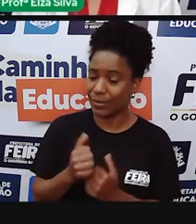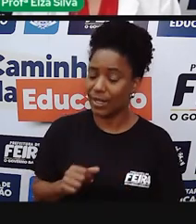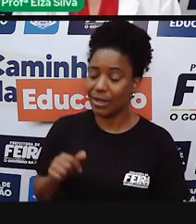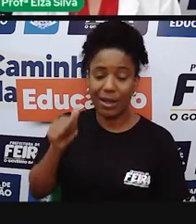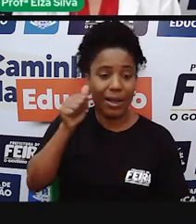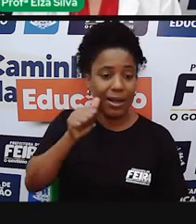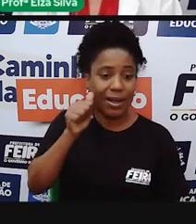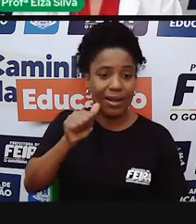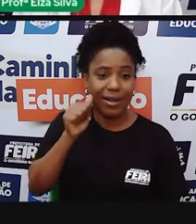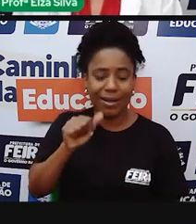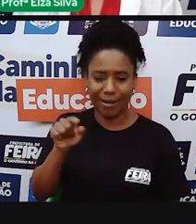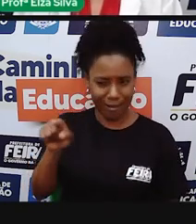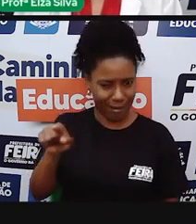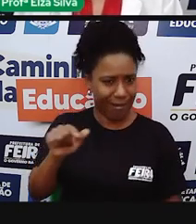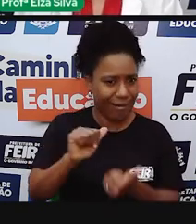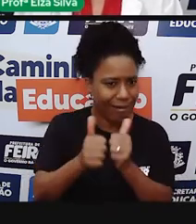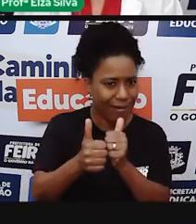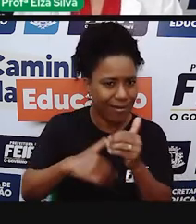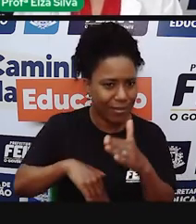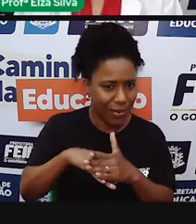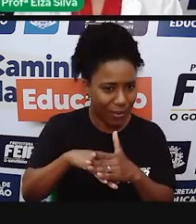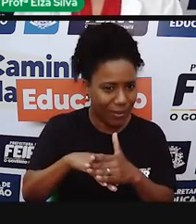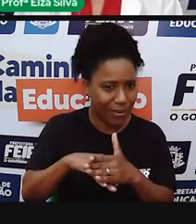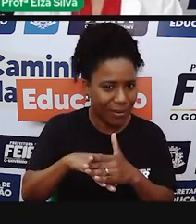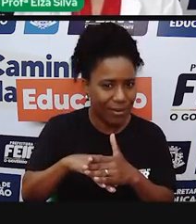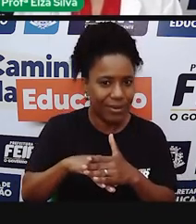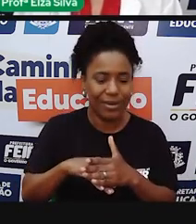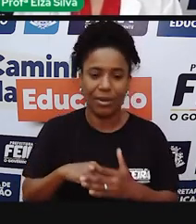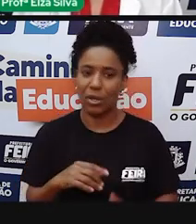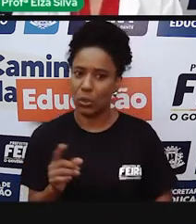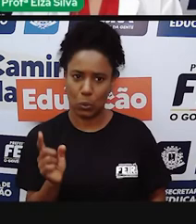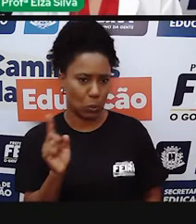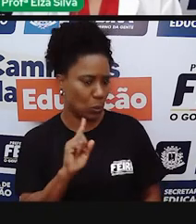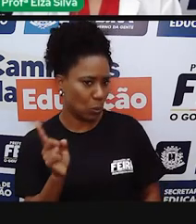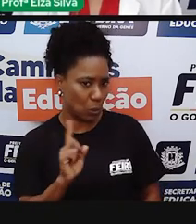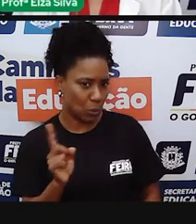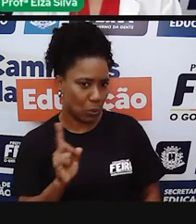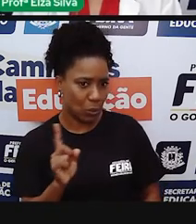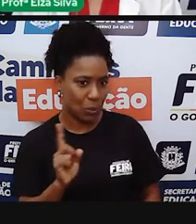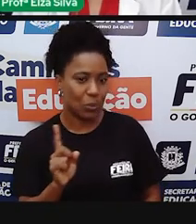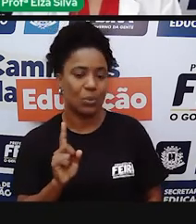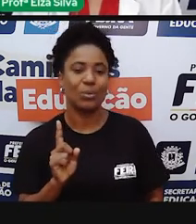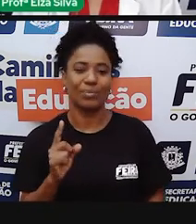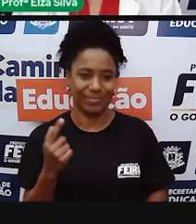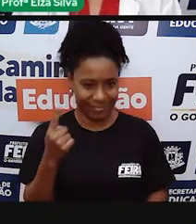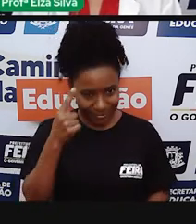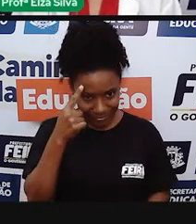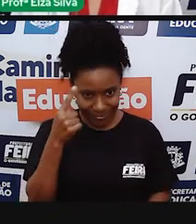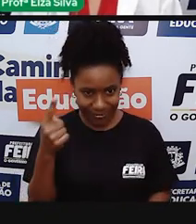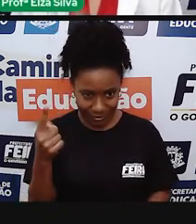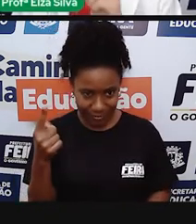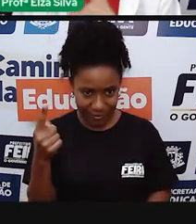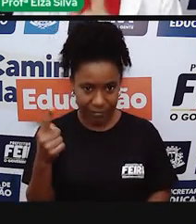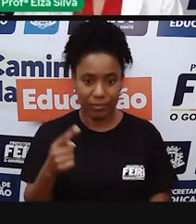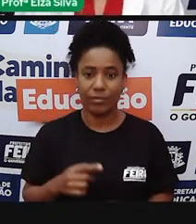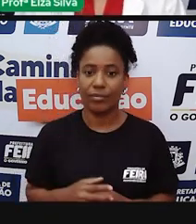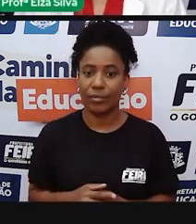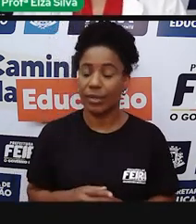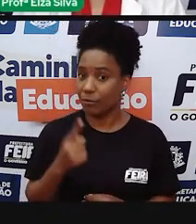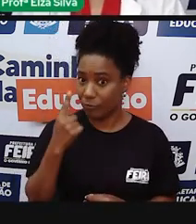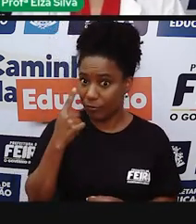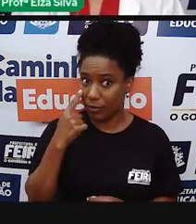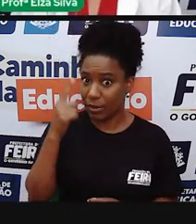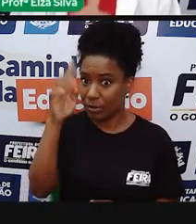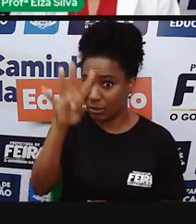she does. No, she doesn't. Ok, students? Se liguem aí